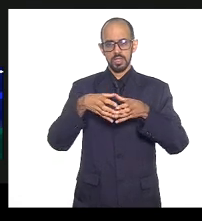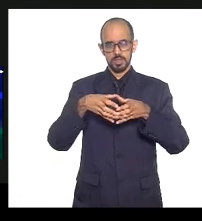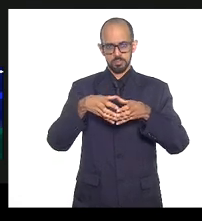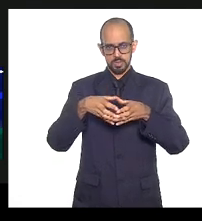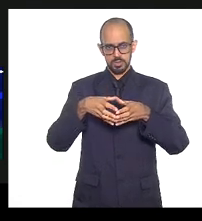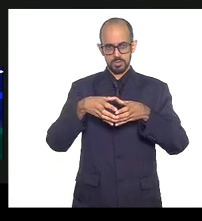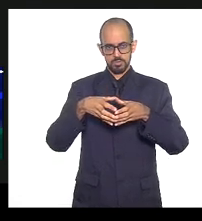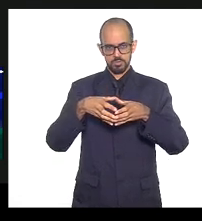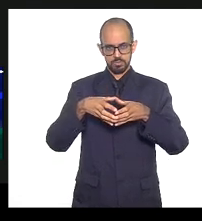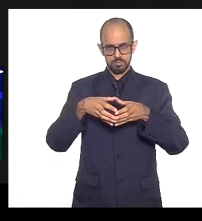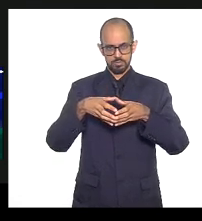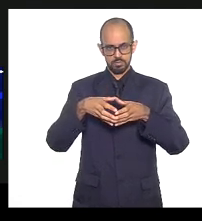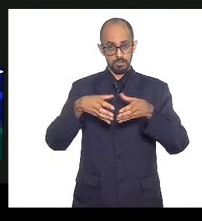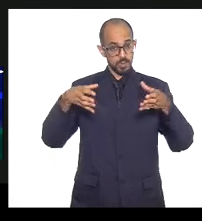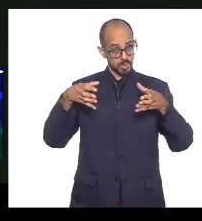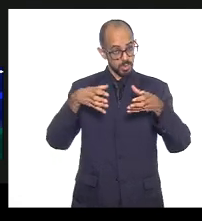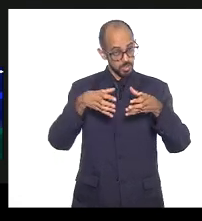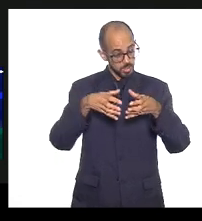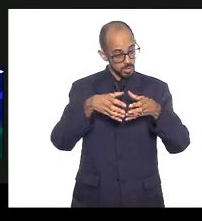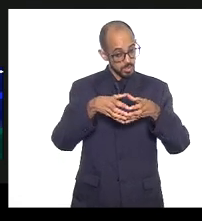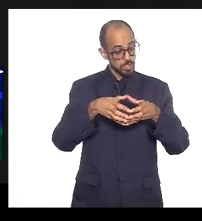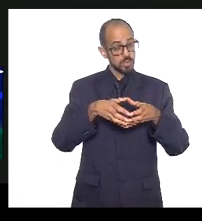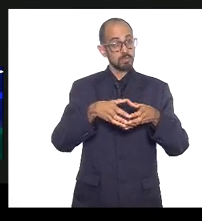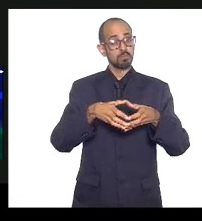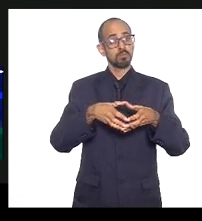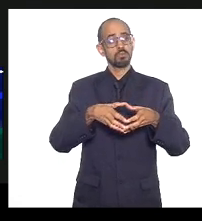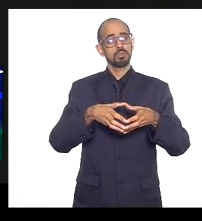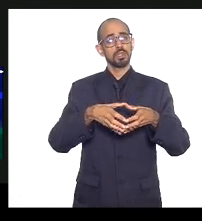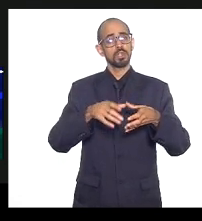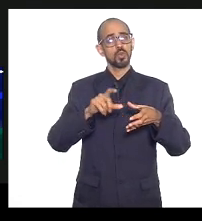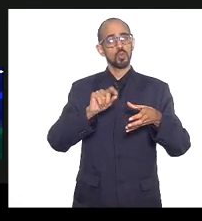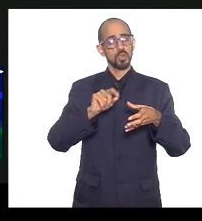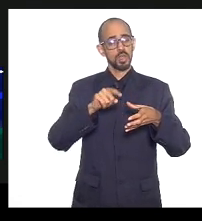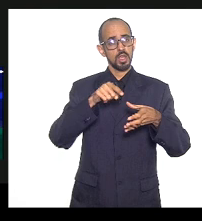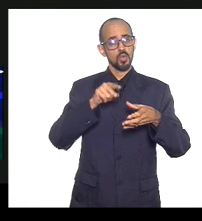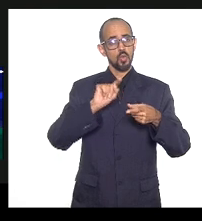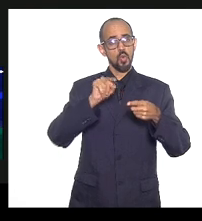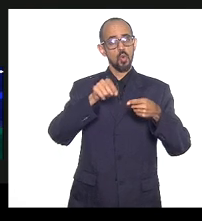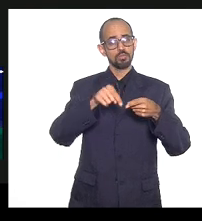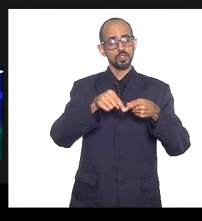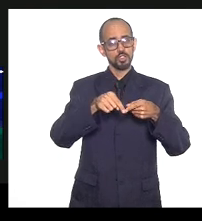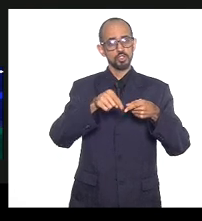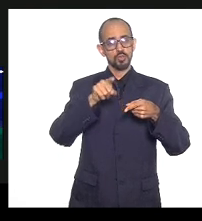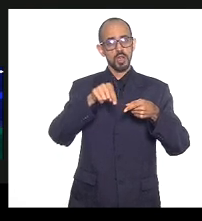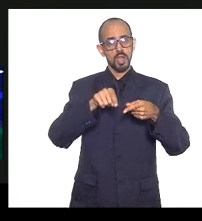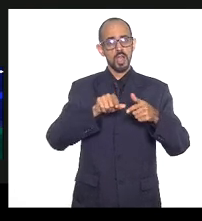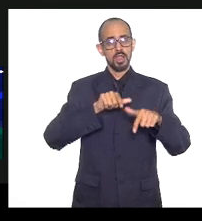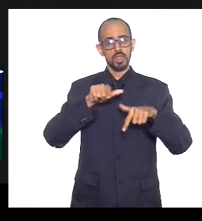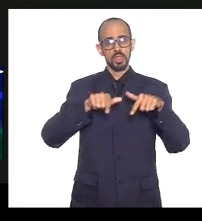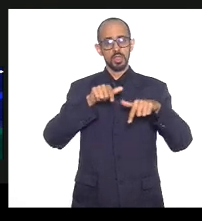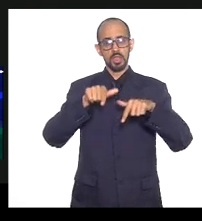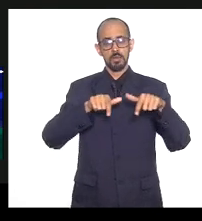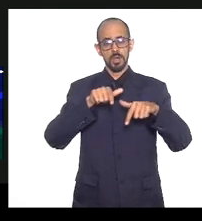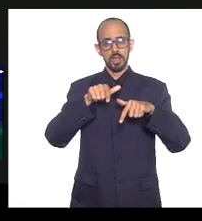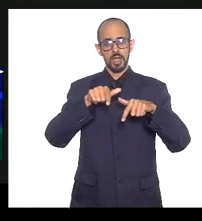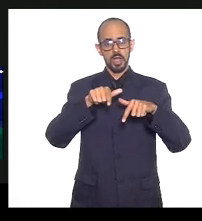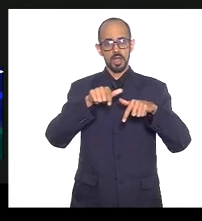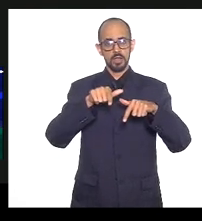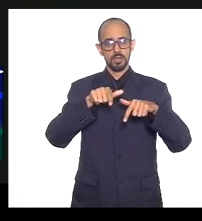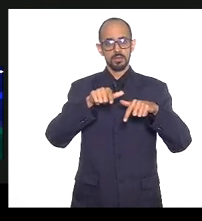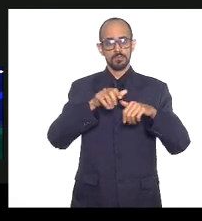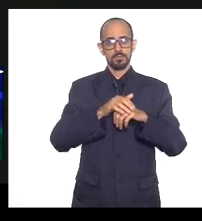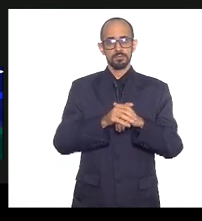equipe cujo objetivo é trabalhar essa equipe é trabalhar